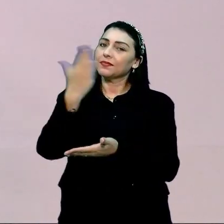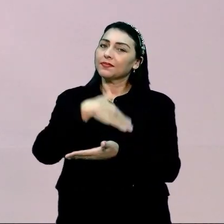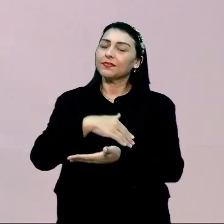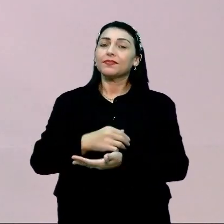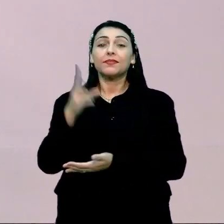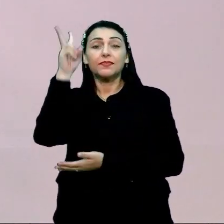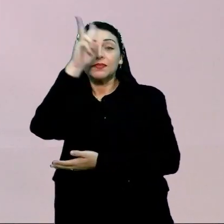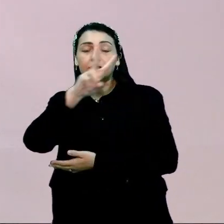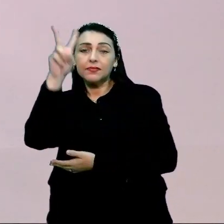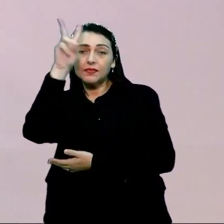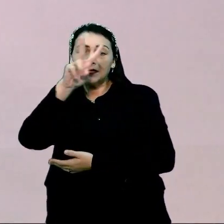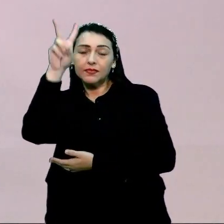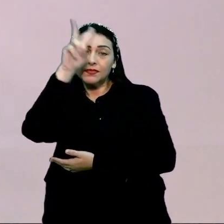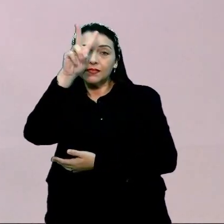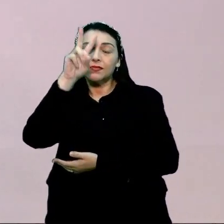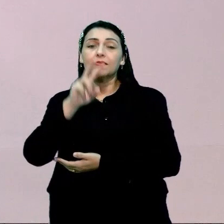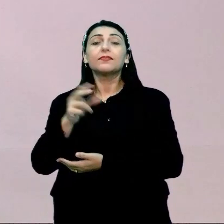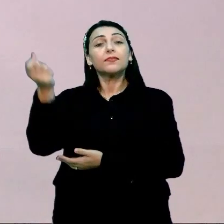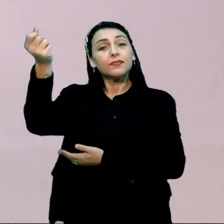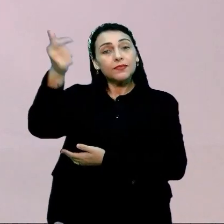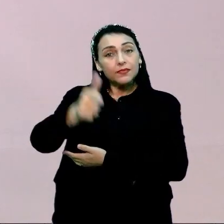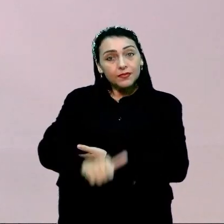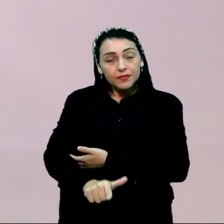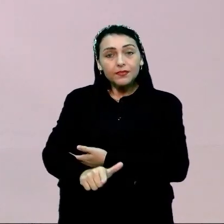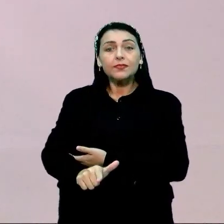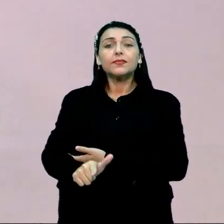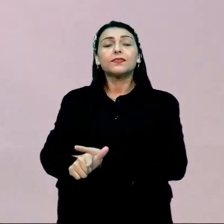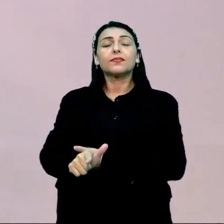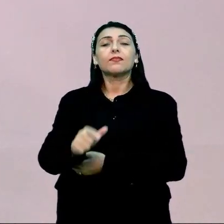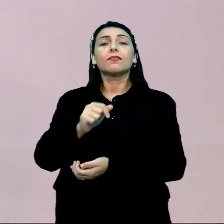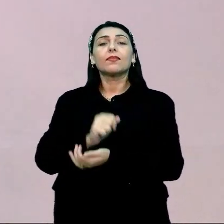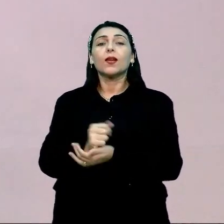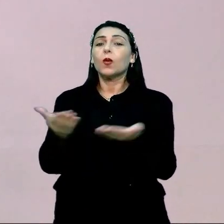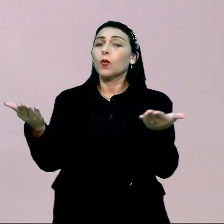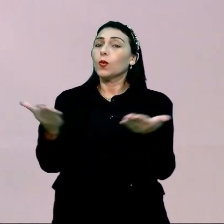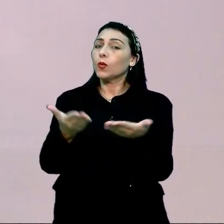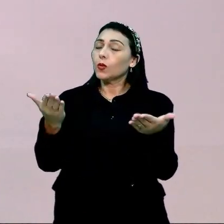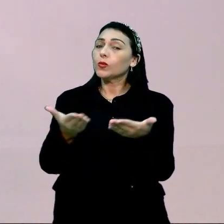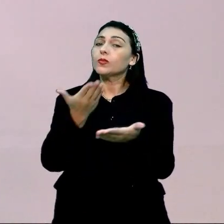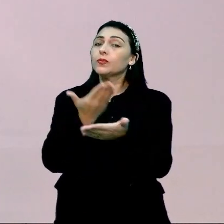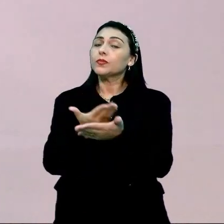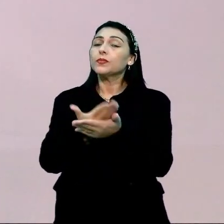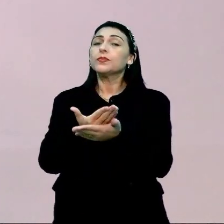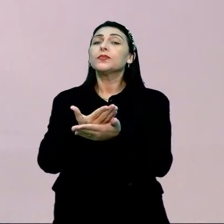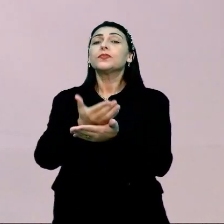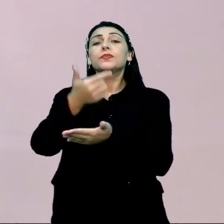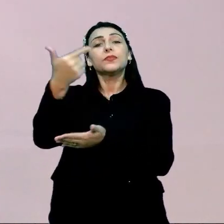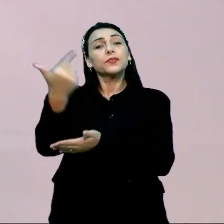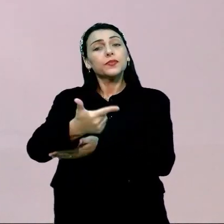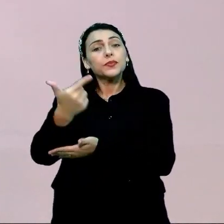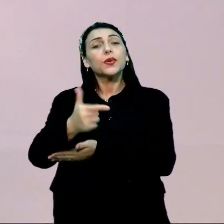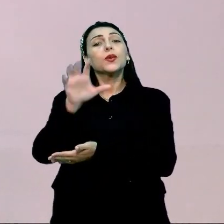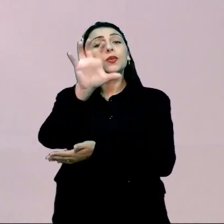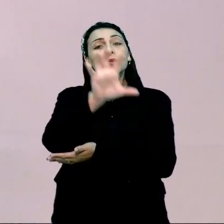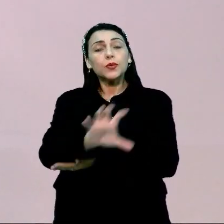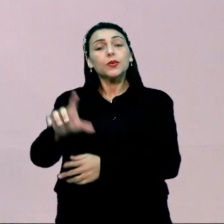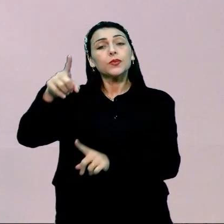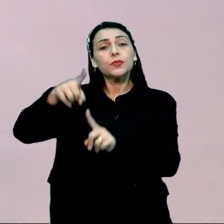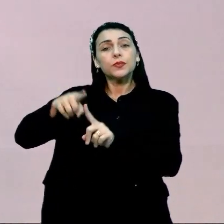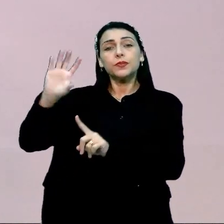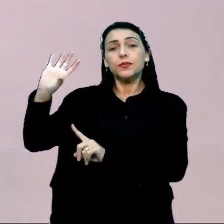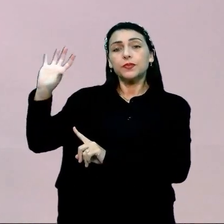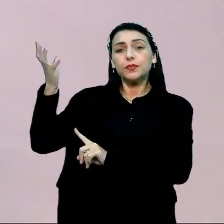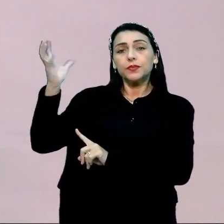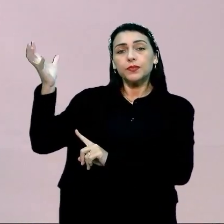lá? Lembrando que, novamente, volto a repetir, hoje é a nossa aula, parte 2, sobre domínios